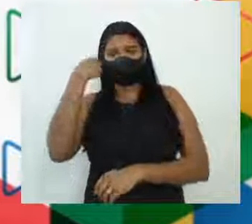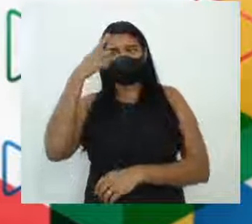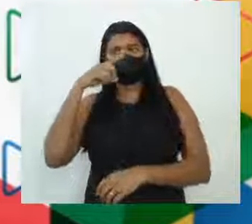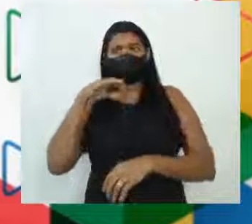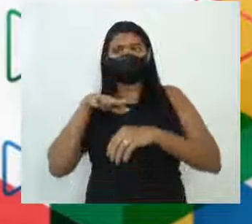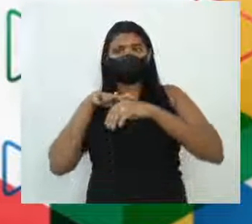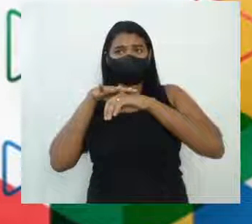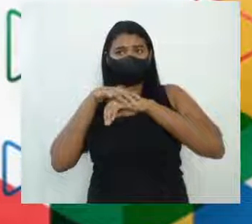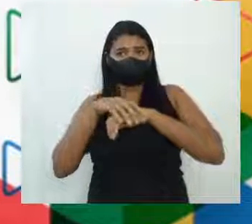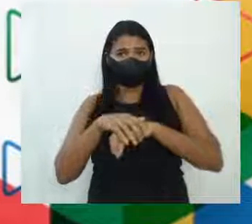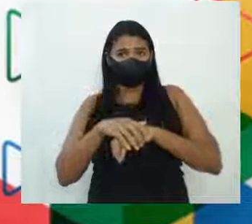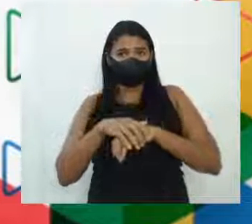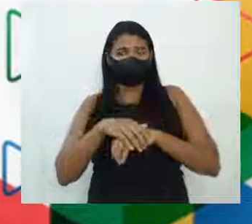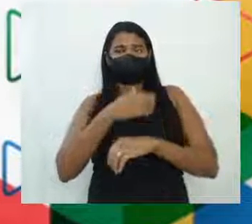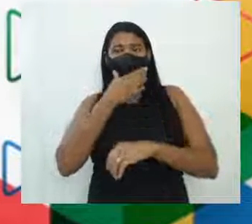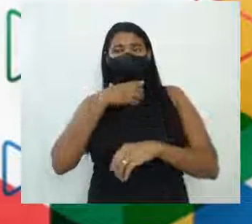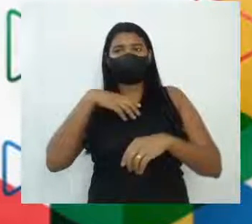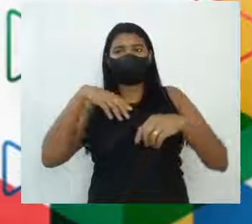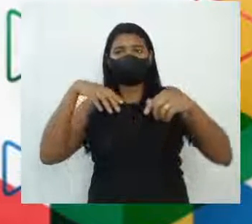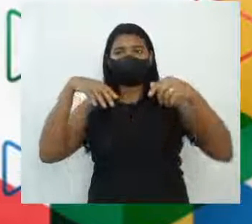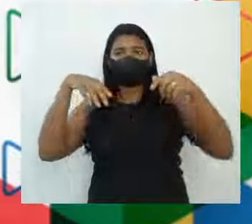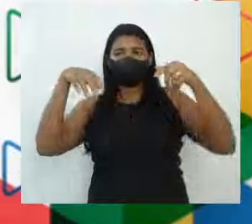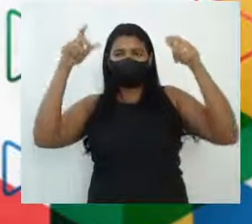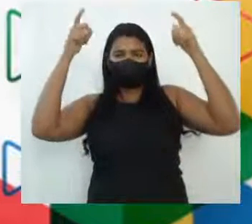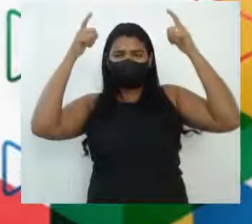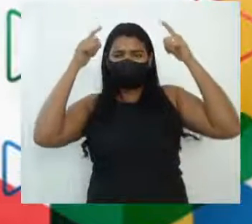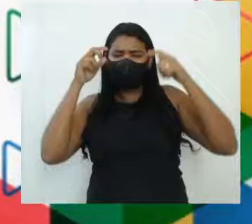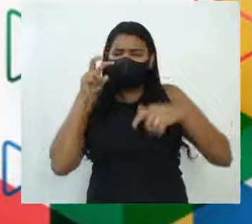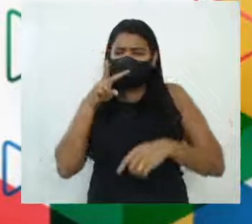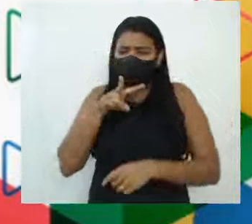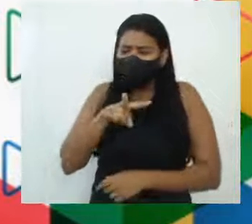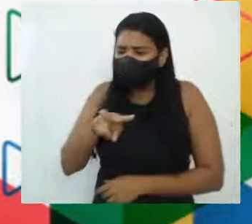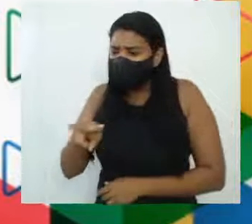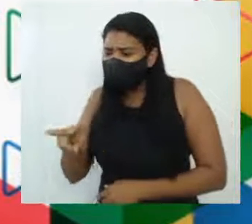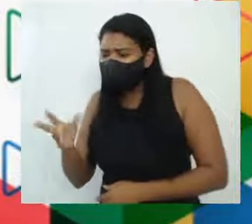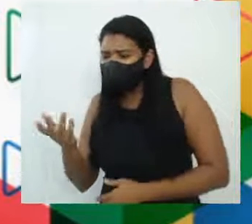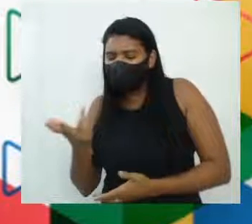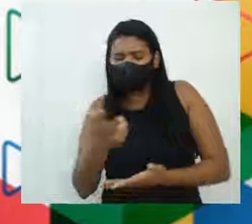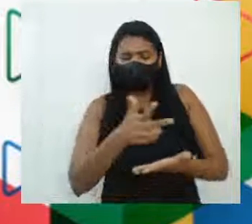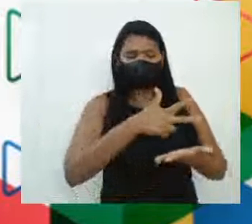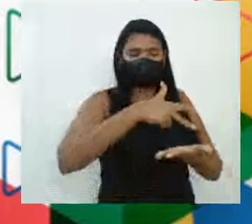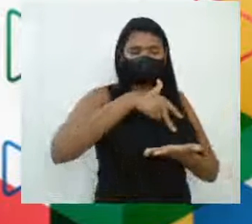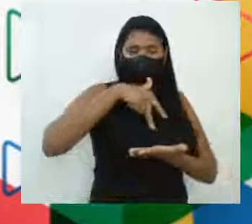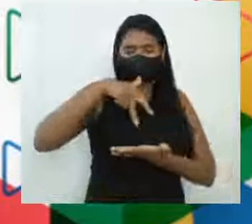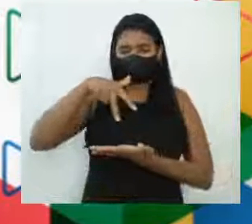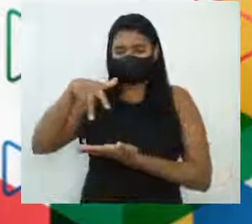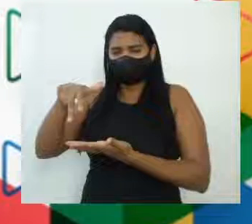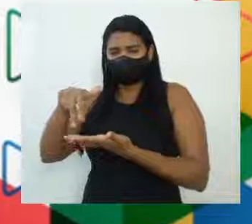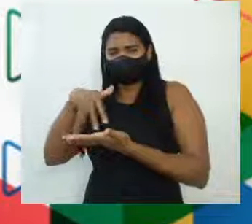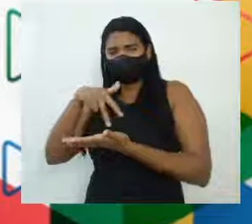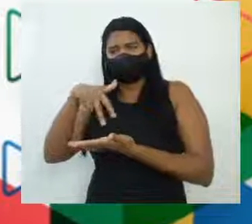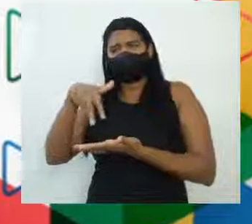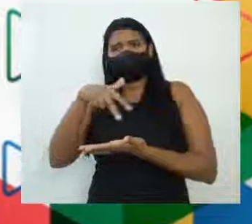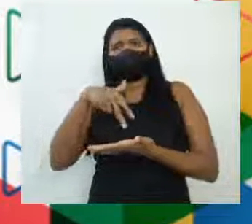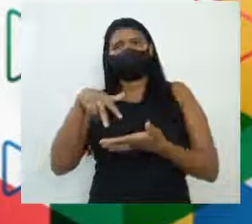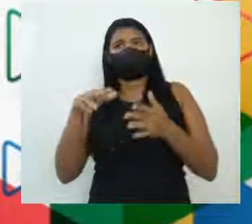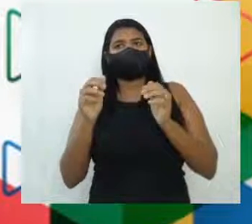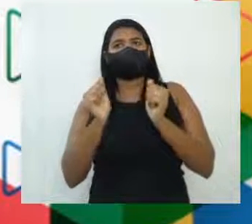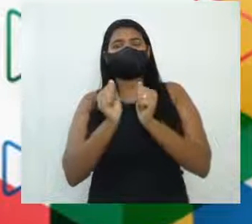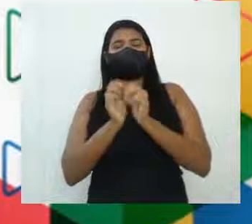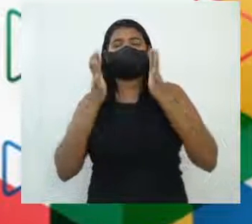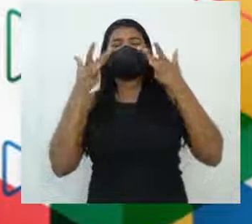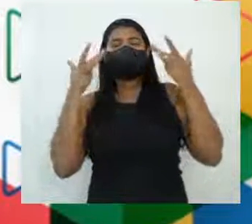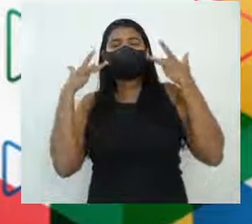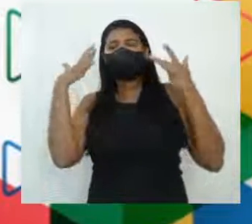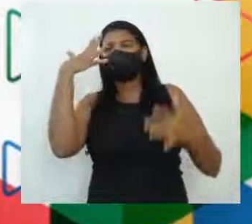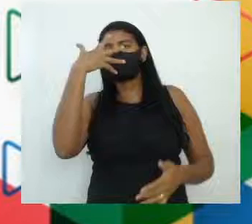o príncipe a vê e começa a dançar com ela. Gente, incrivelmente, essa peça é muito